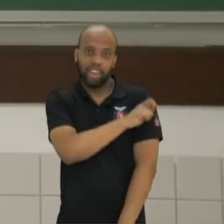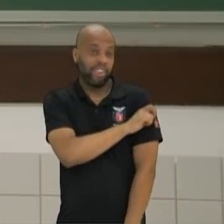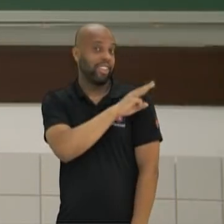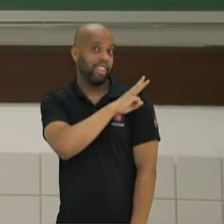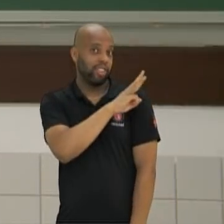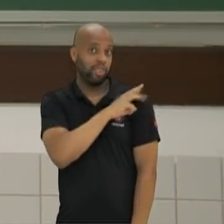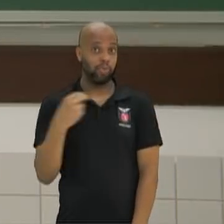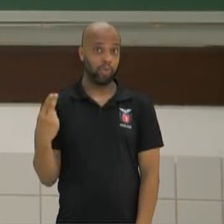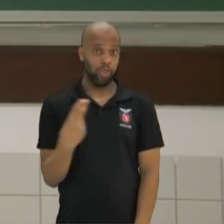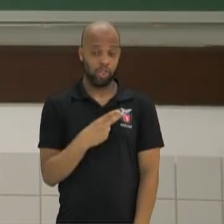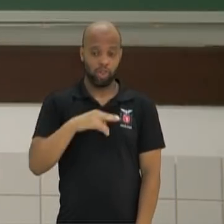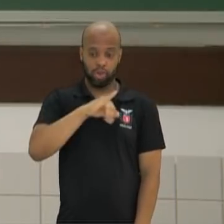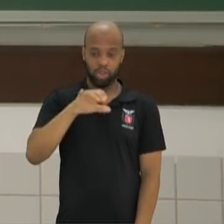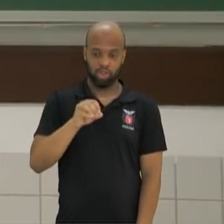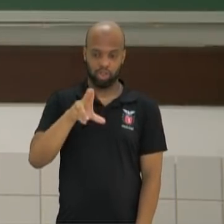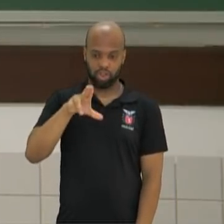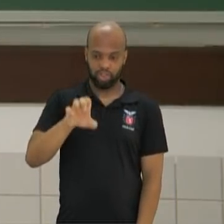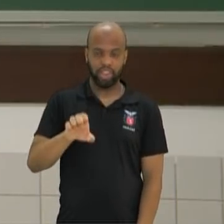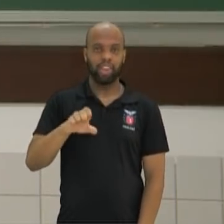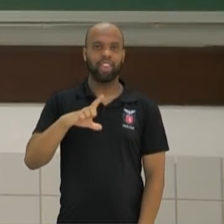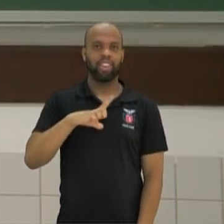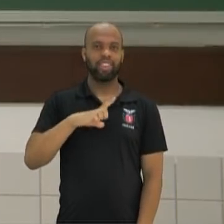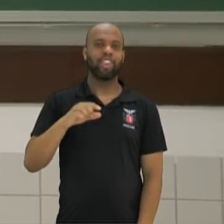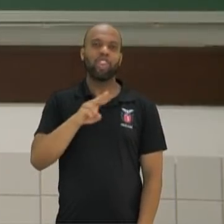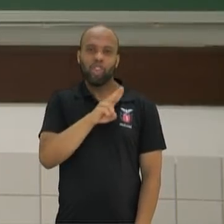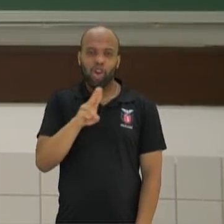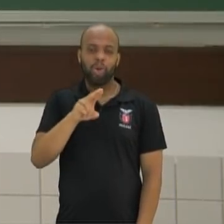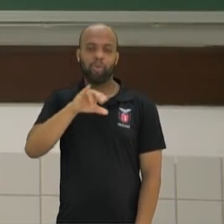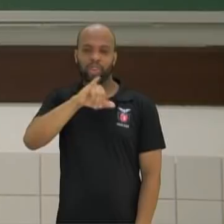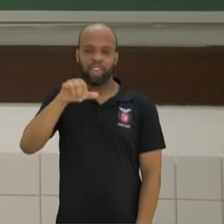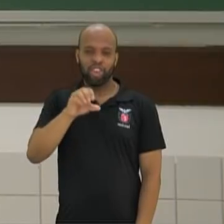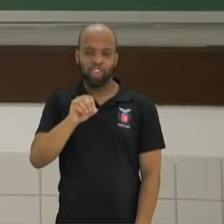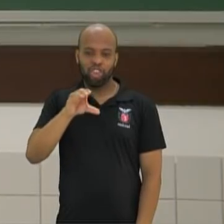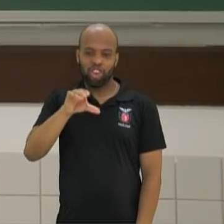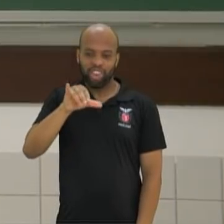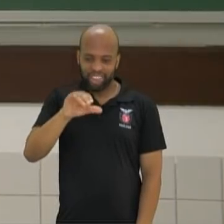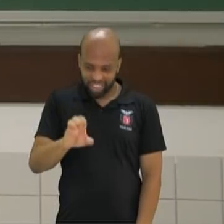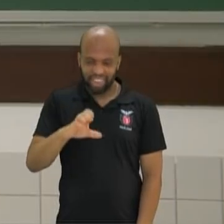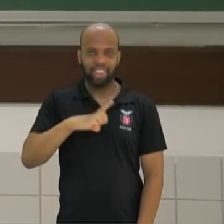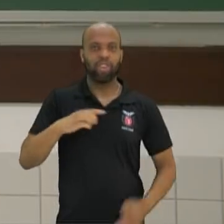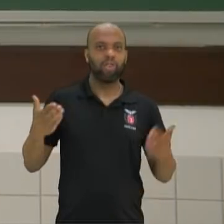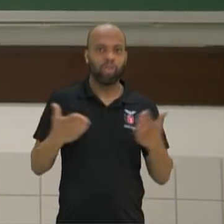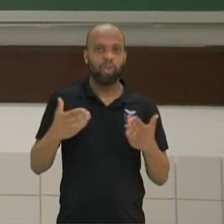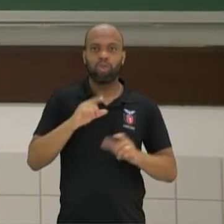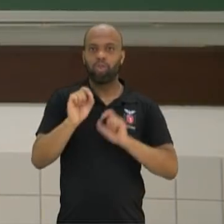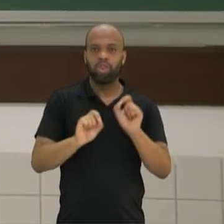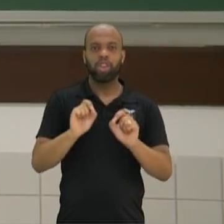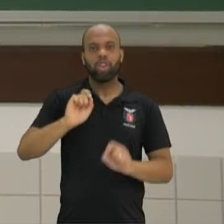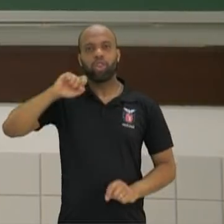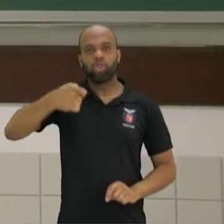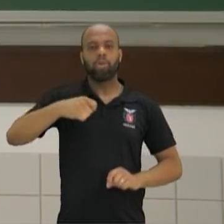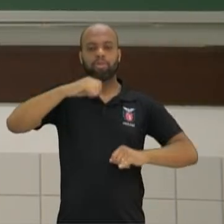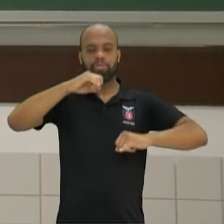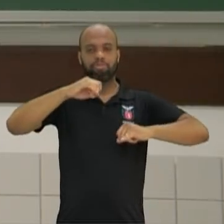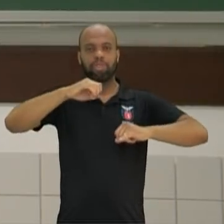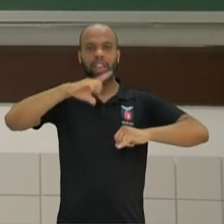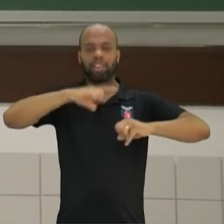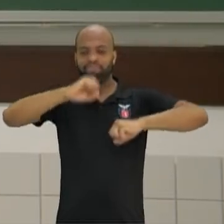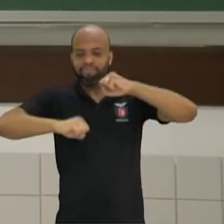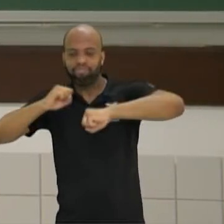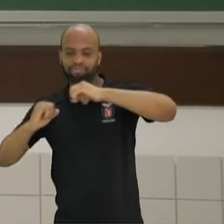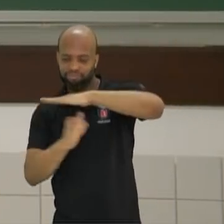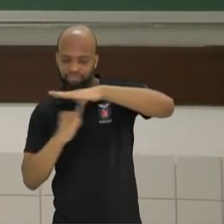terceiro ano, meu nome é Joyce, estamos aqui para mais um Encontro em Geografia. Hoje vamos falar alguma coisa a respeito da industrialização do